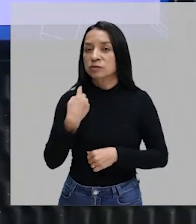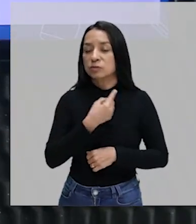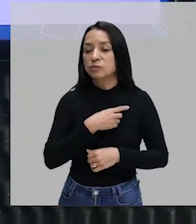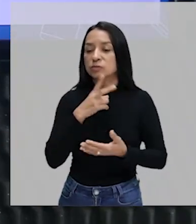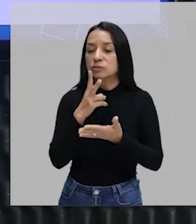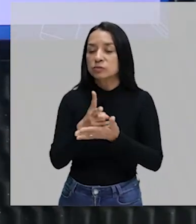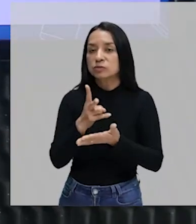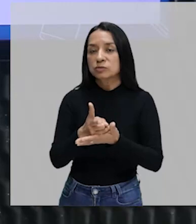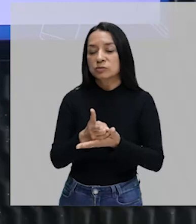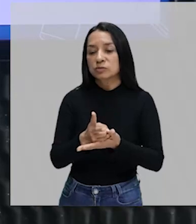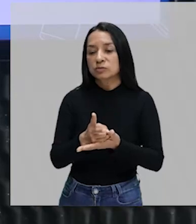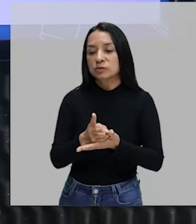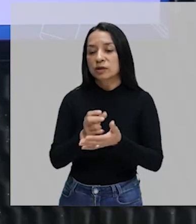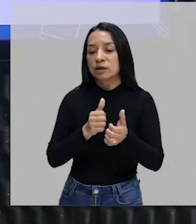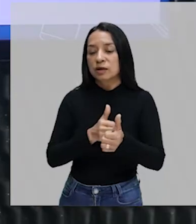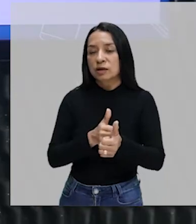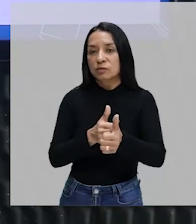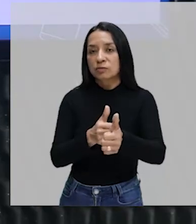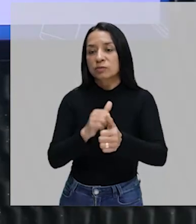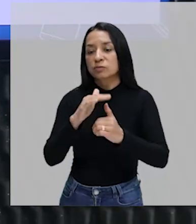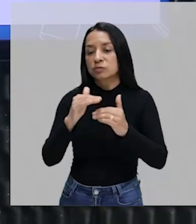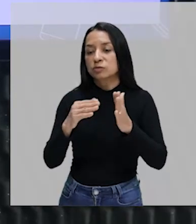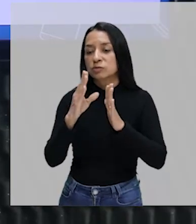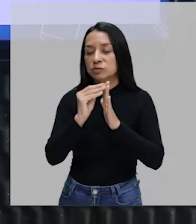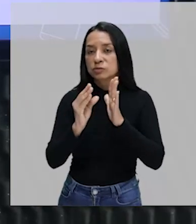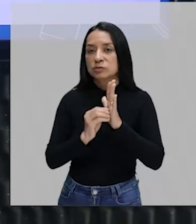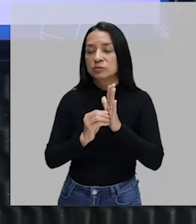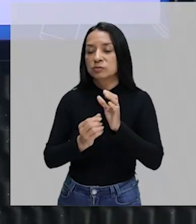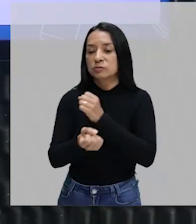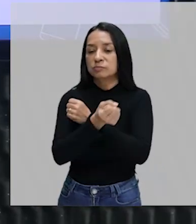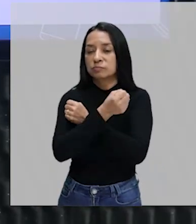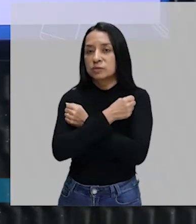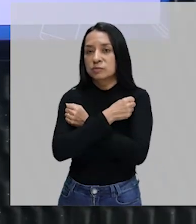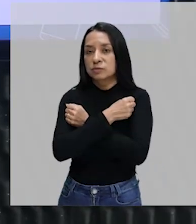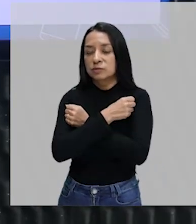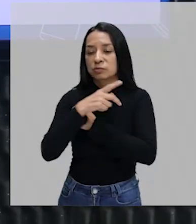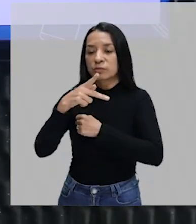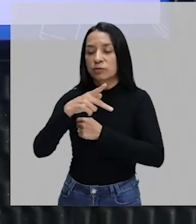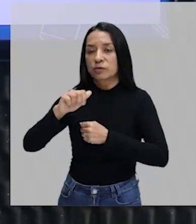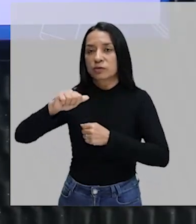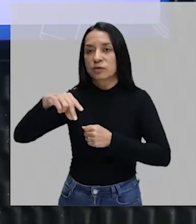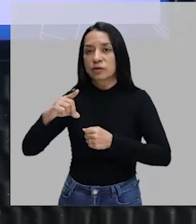conosco, continue aqui acompanhando os nossos conteúdos. Fica um forte abraço para o professor André.